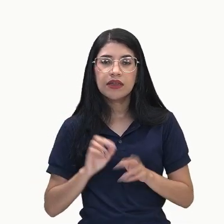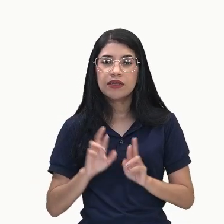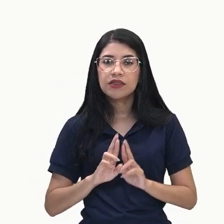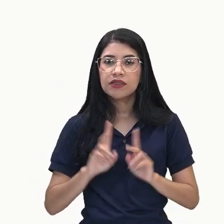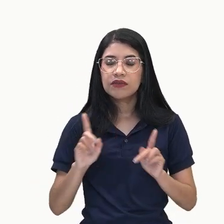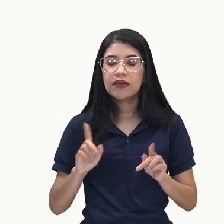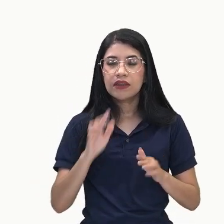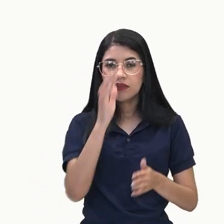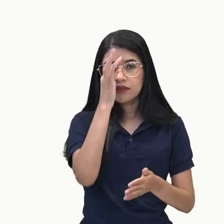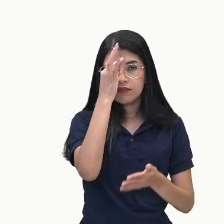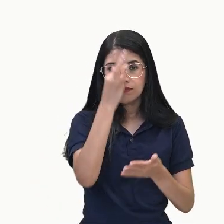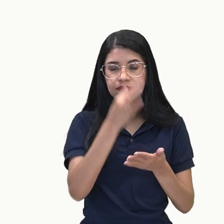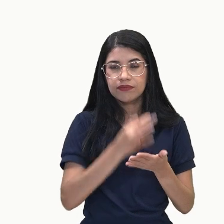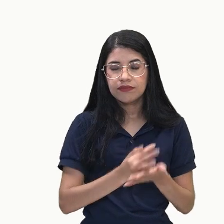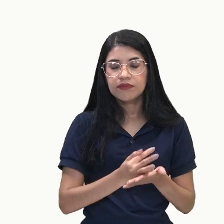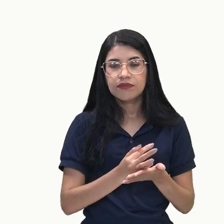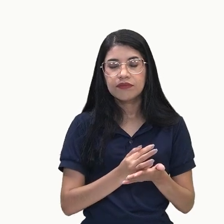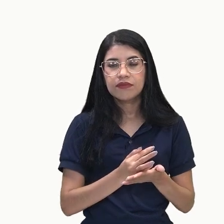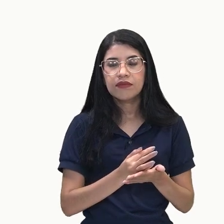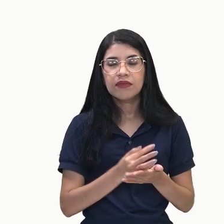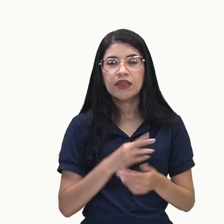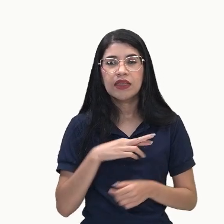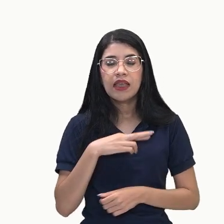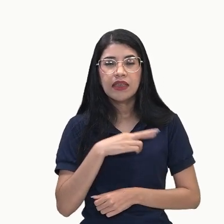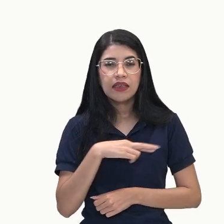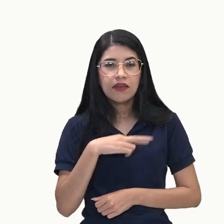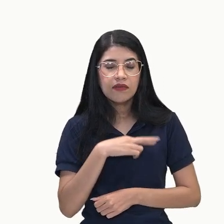Diferente da religião, que a religião, a